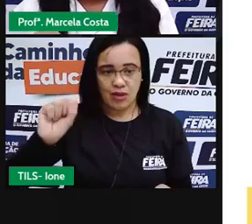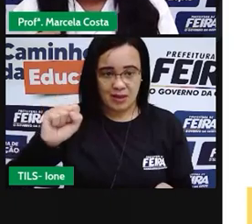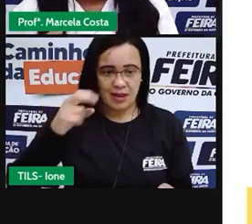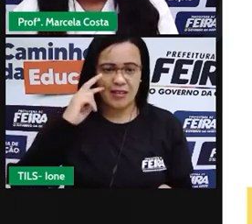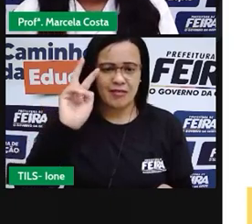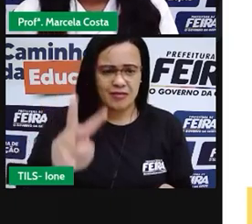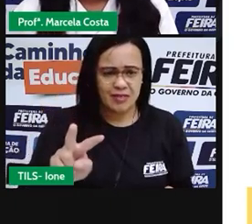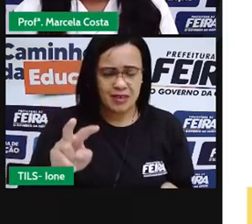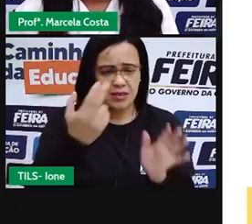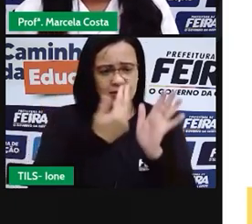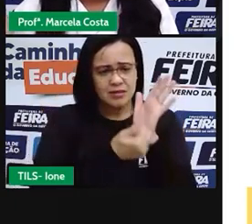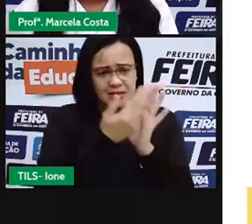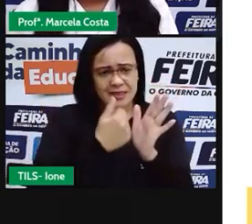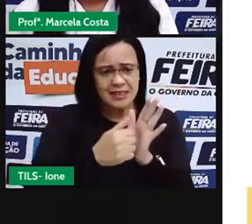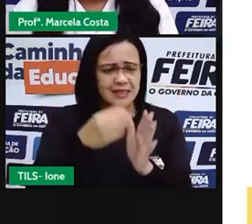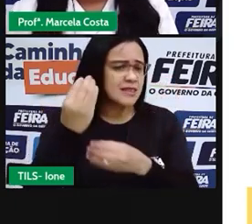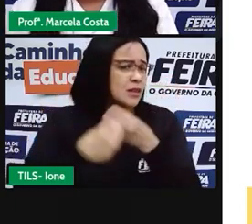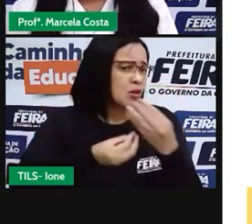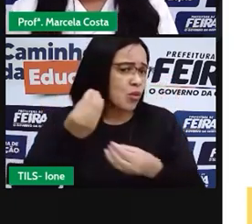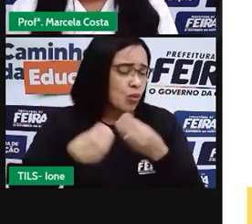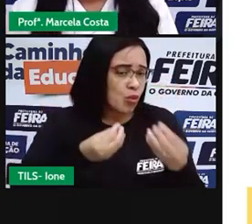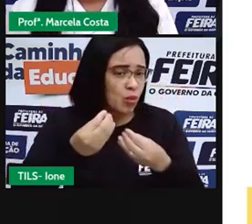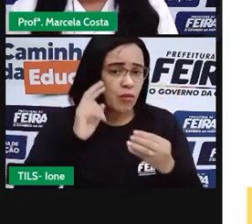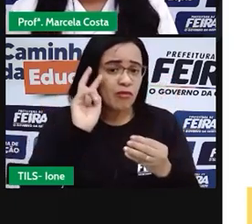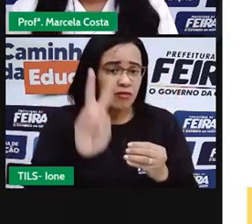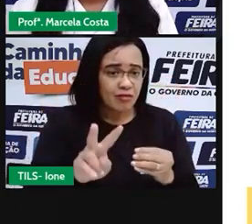no distrito de Maria Quitéria.